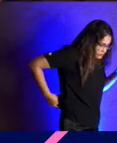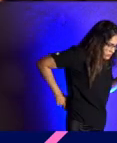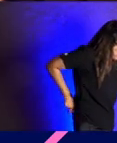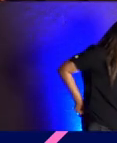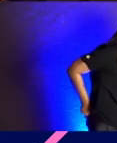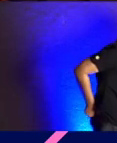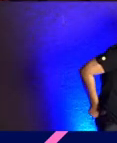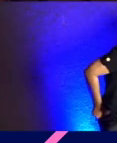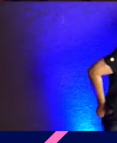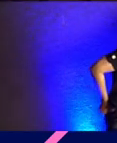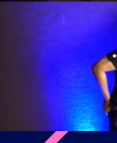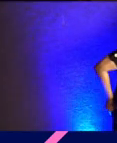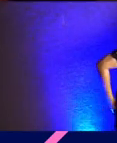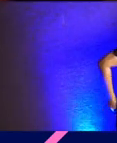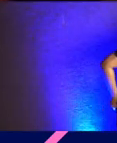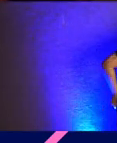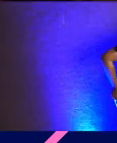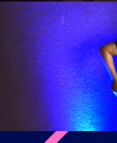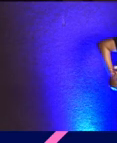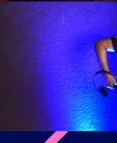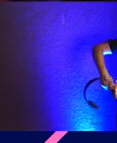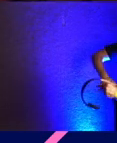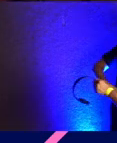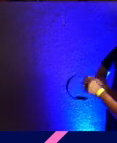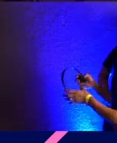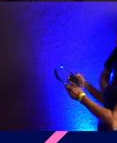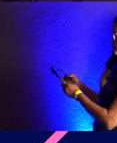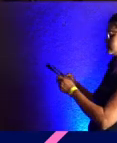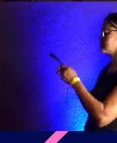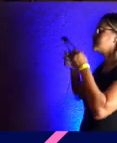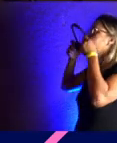Vou pedir para você ter curso.